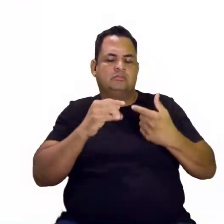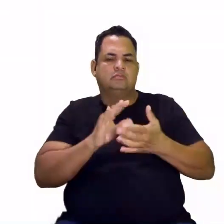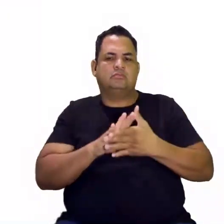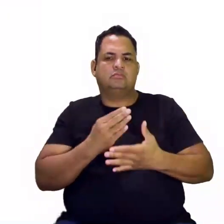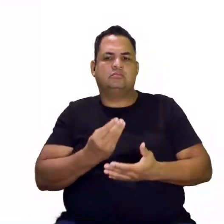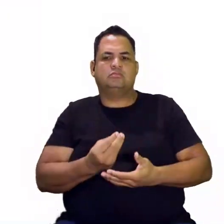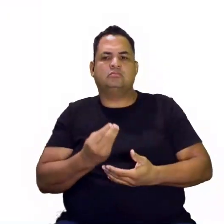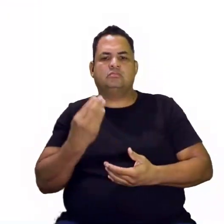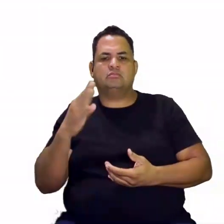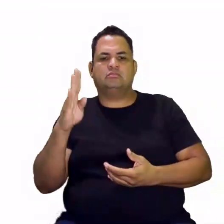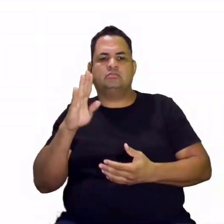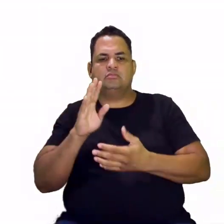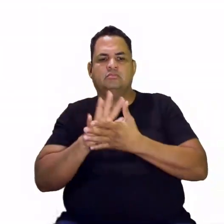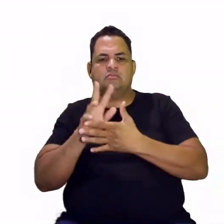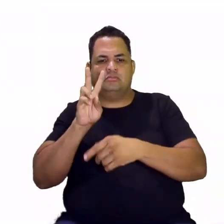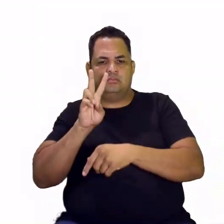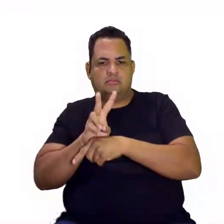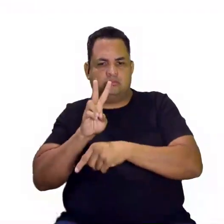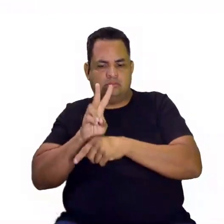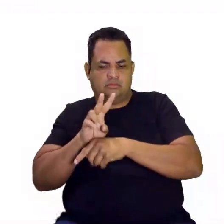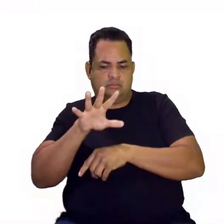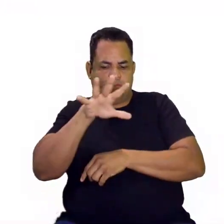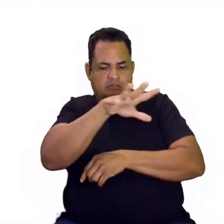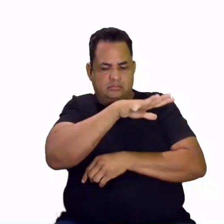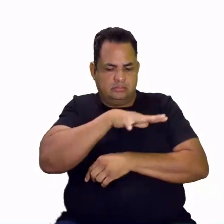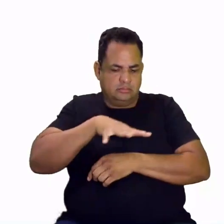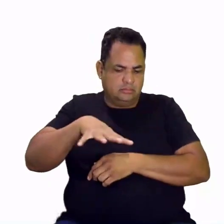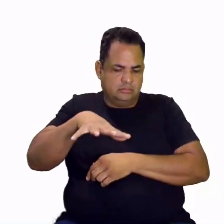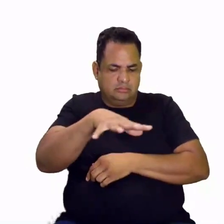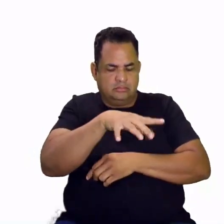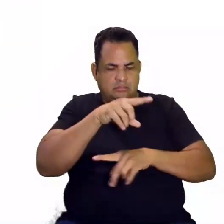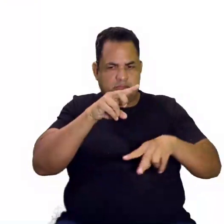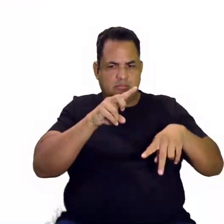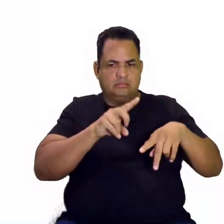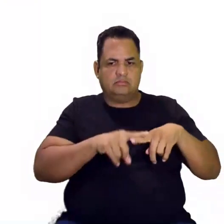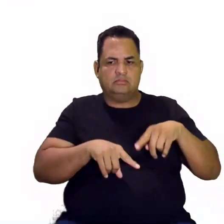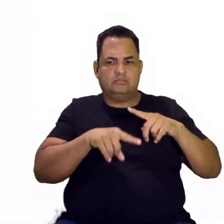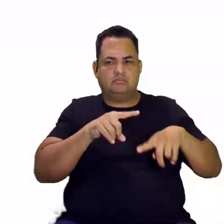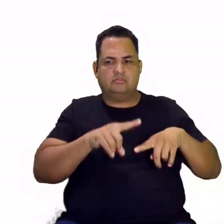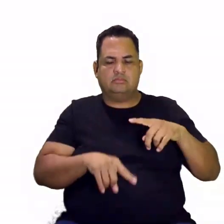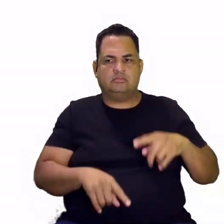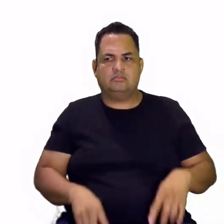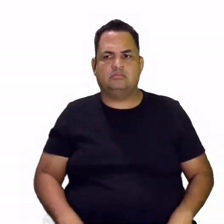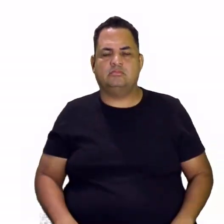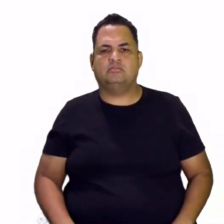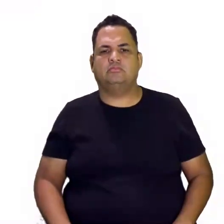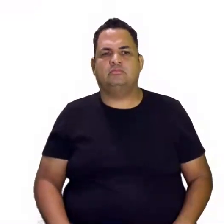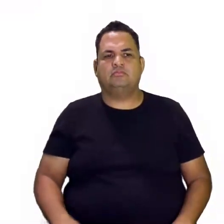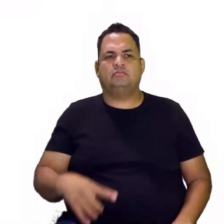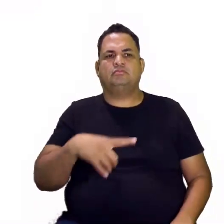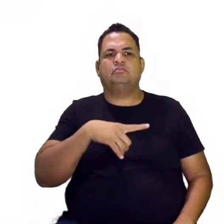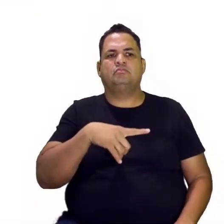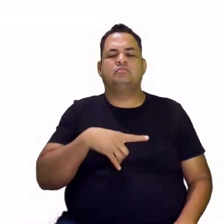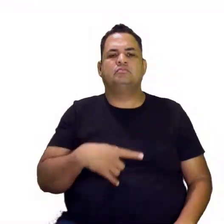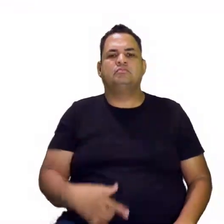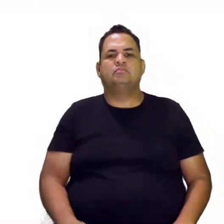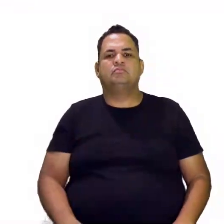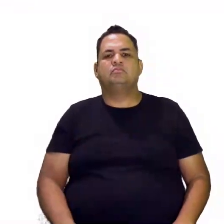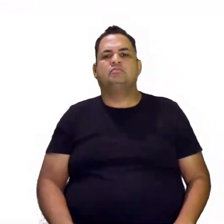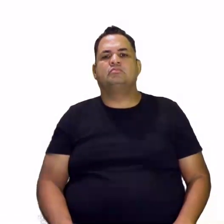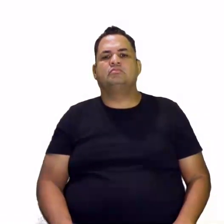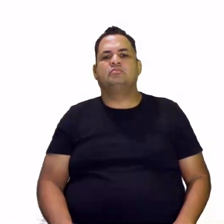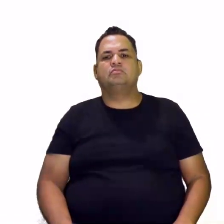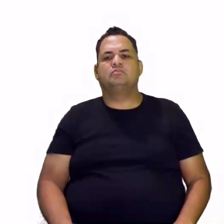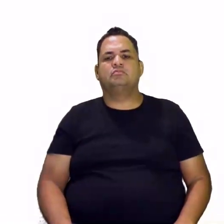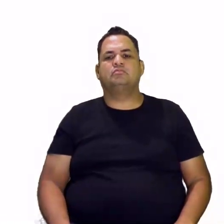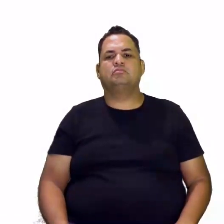tá? Preservados em seus materiais, ok? A gente tem os somatofósseis, né? E esses